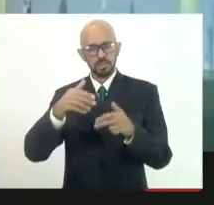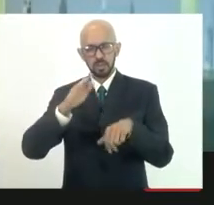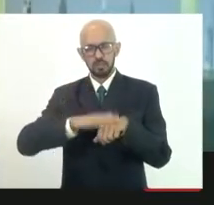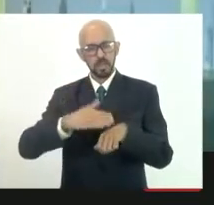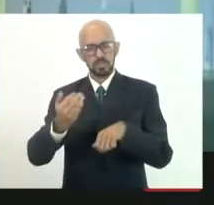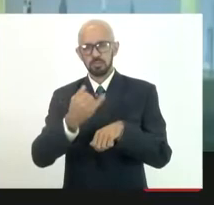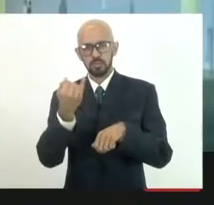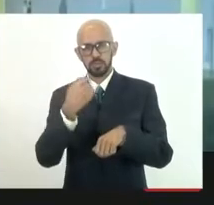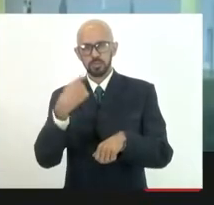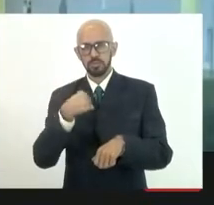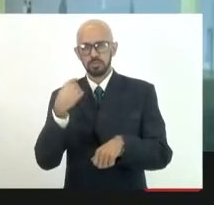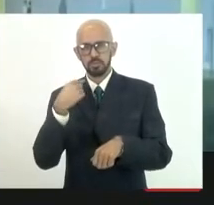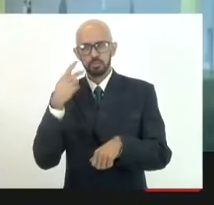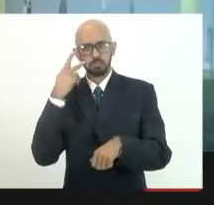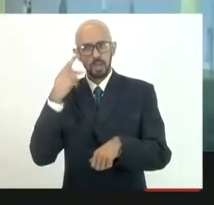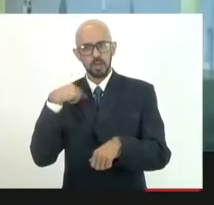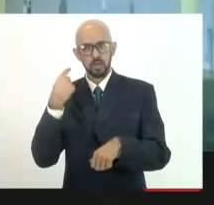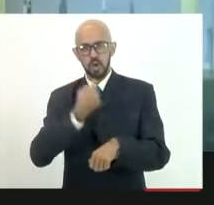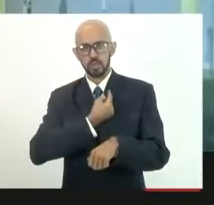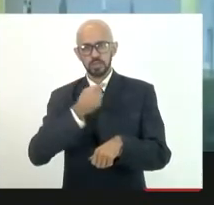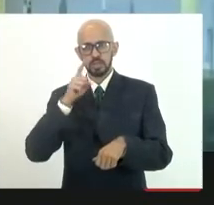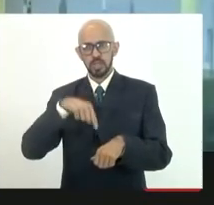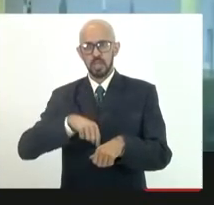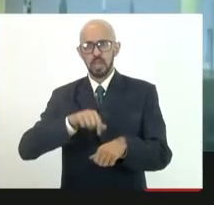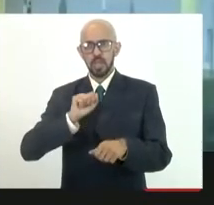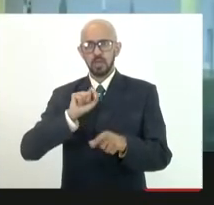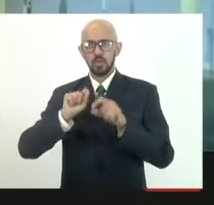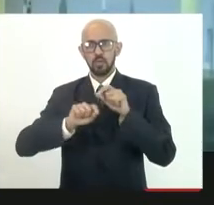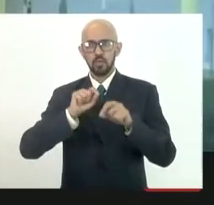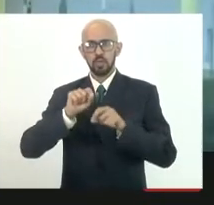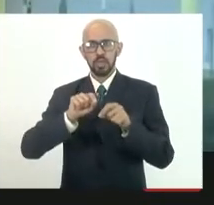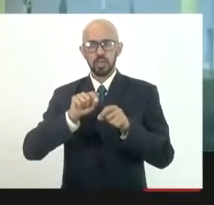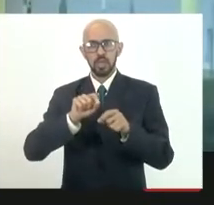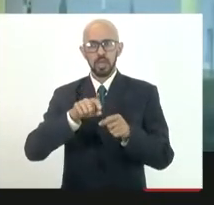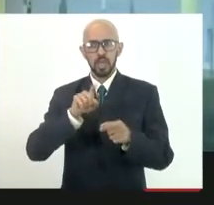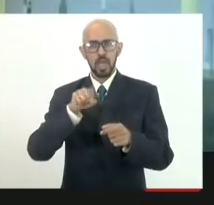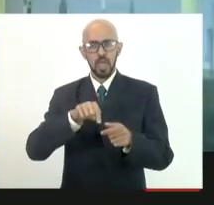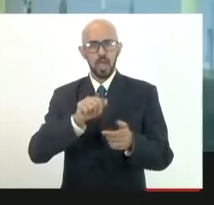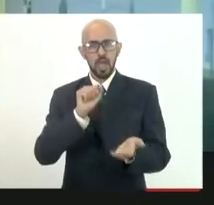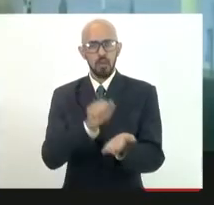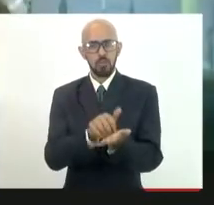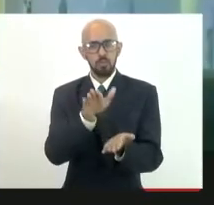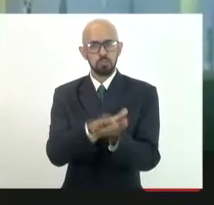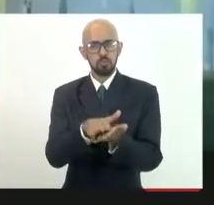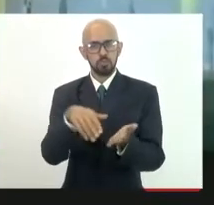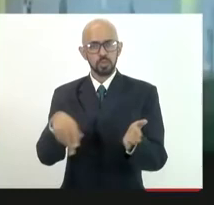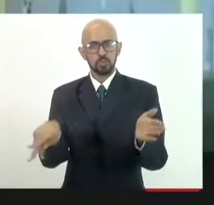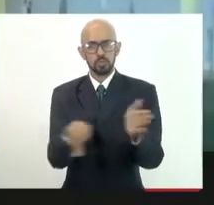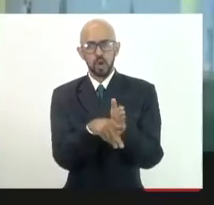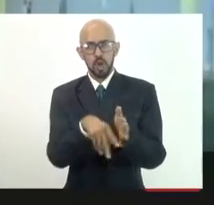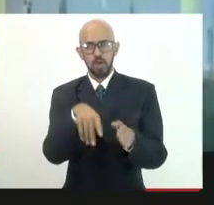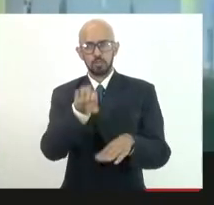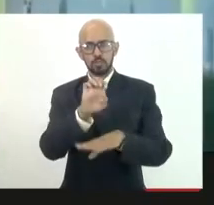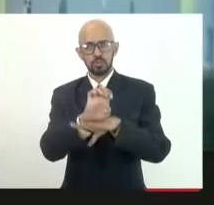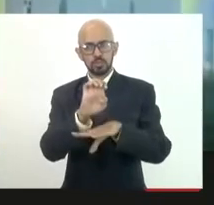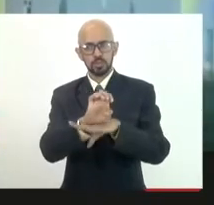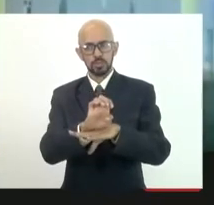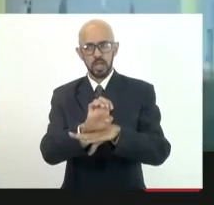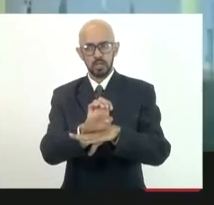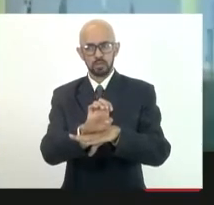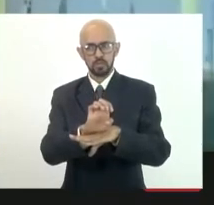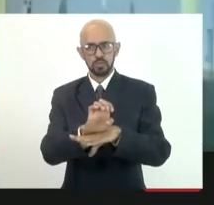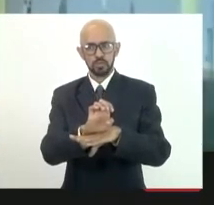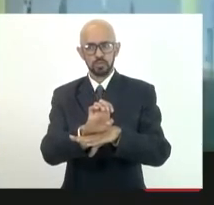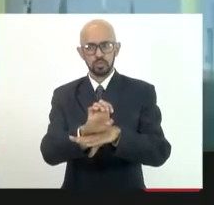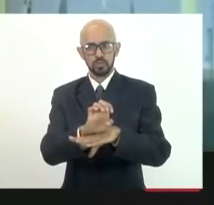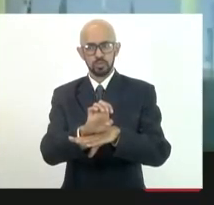gente. É a indenização por parte do Estado dos nossos templos que estão